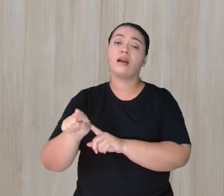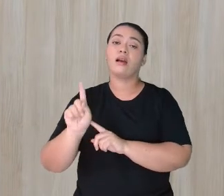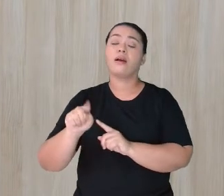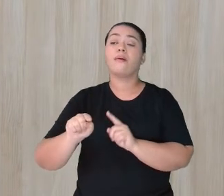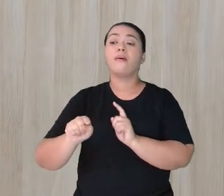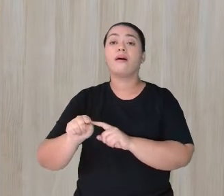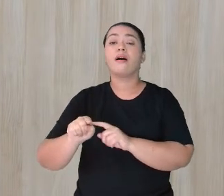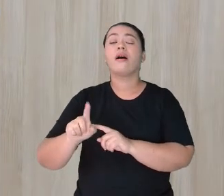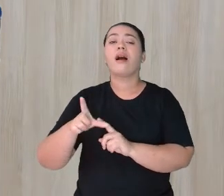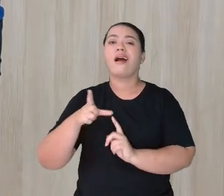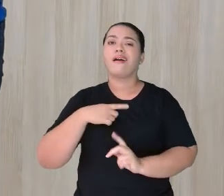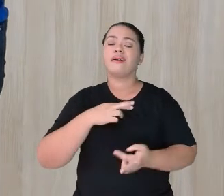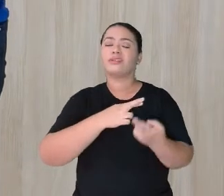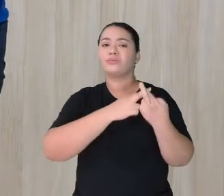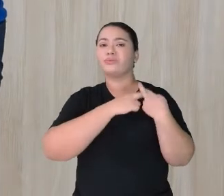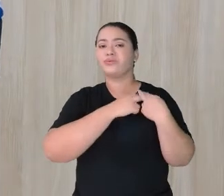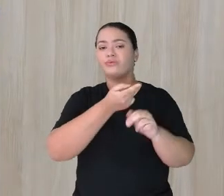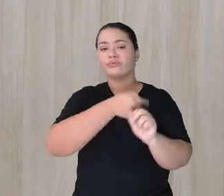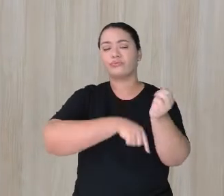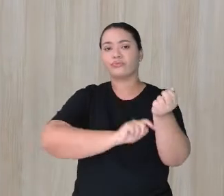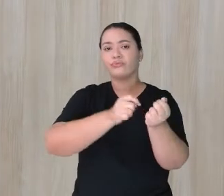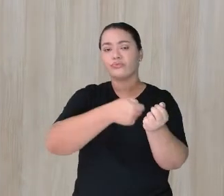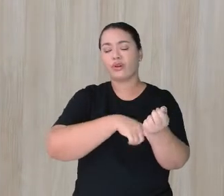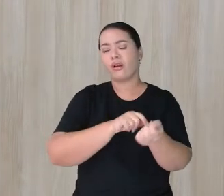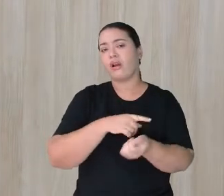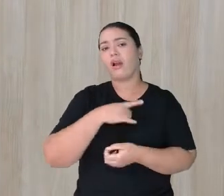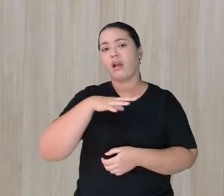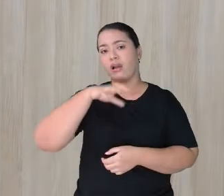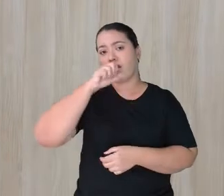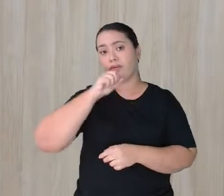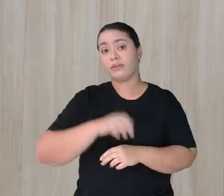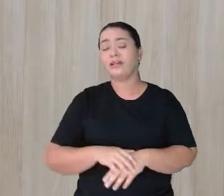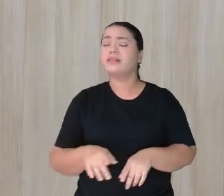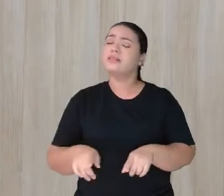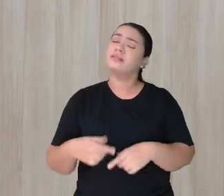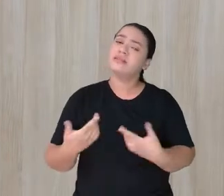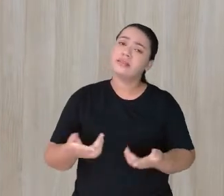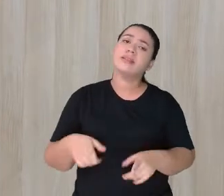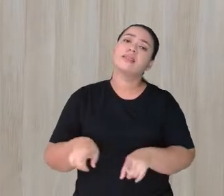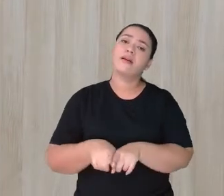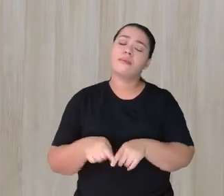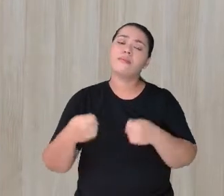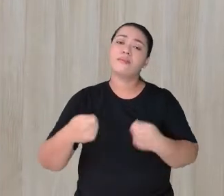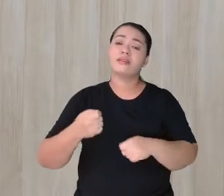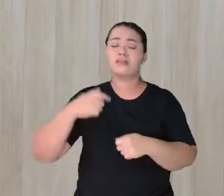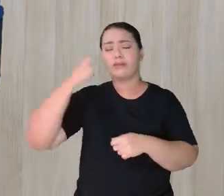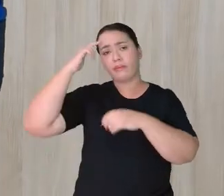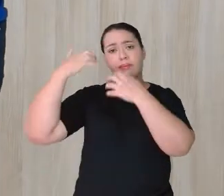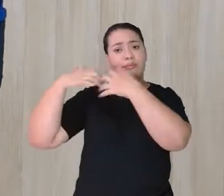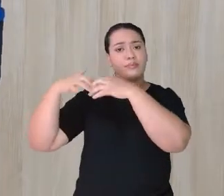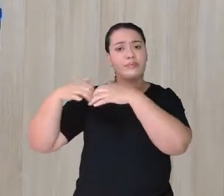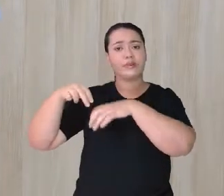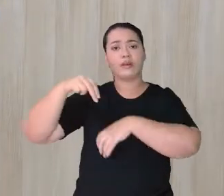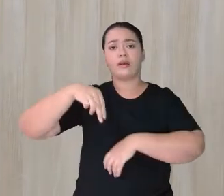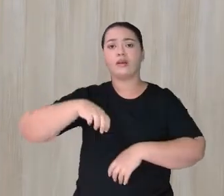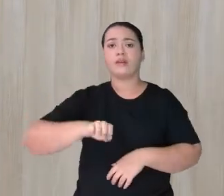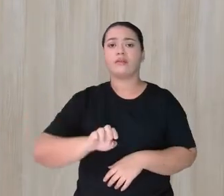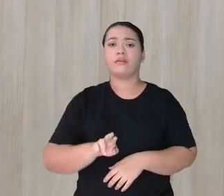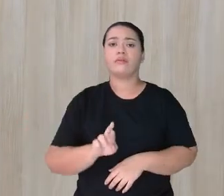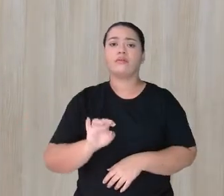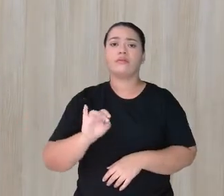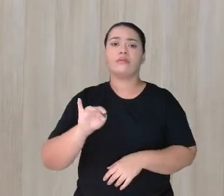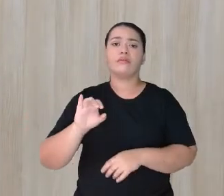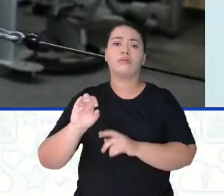transporte de oxigênio. E também precisamos da célula nervosa, né, dos neurônios, para que eles possam também